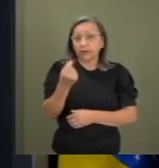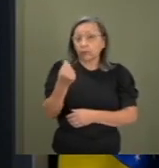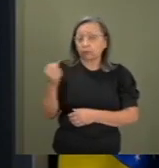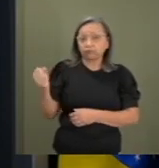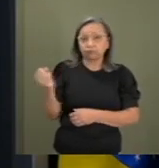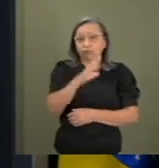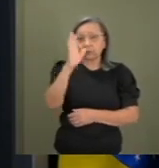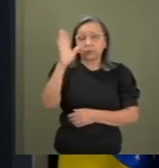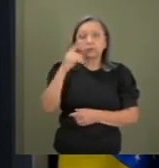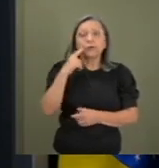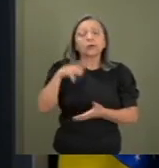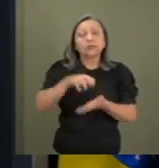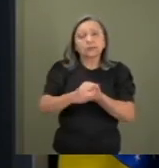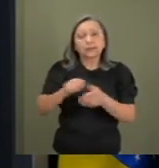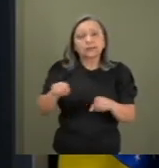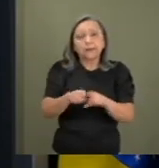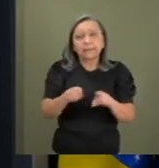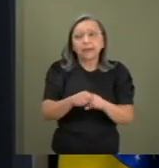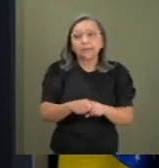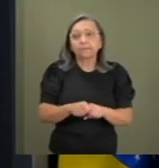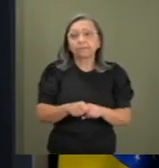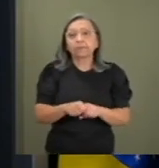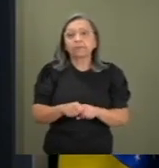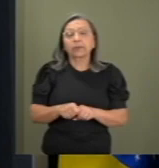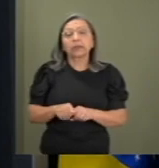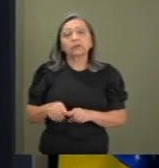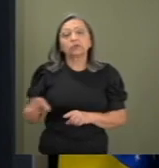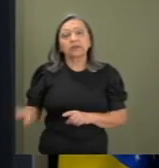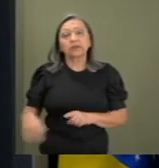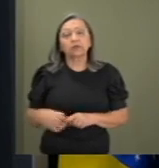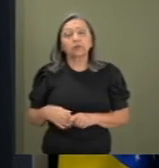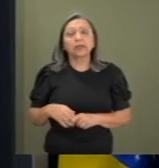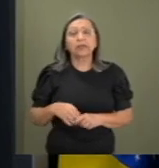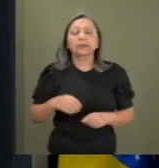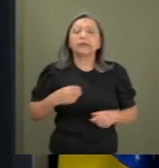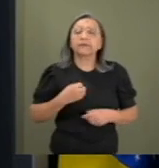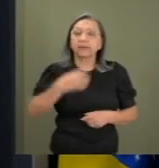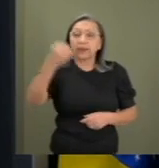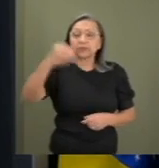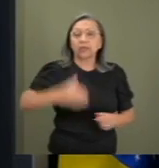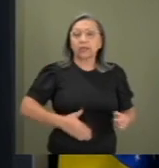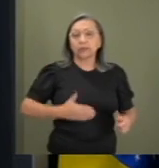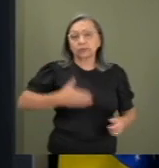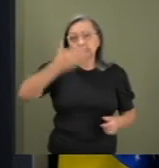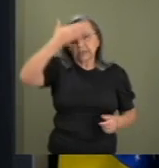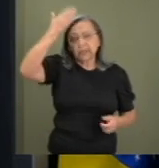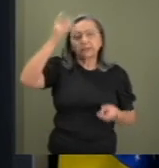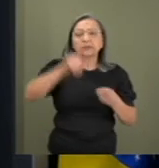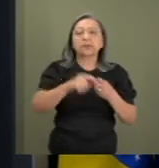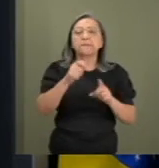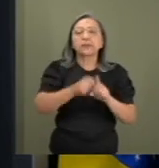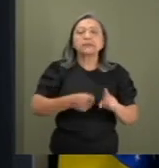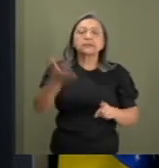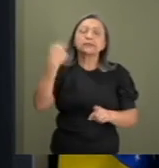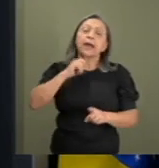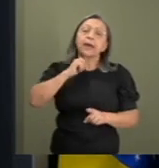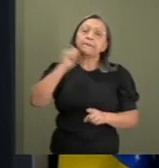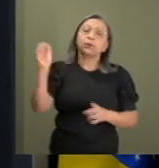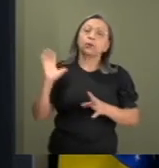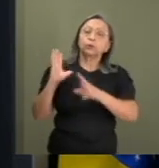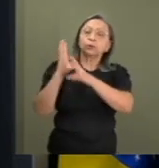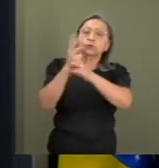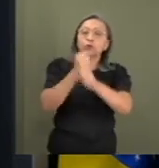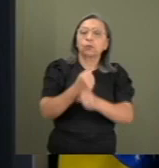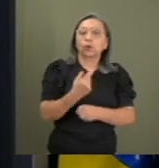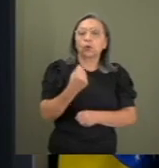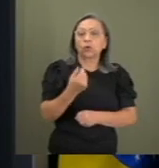foram registradas também nas viagens à China, aos Emirados Árabes Unidos, em abril, que somou